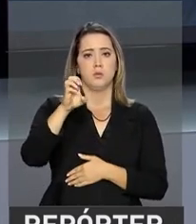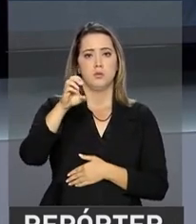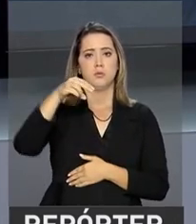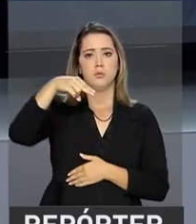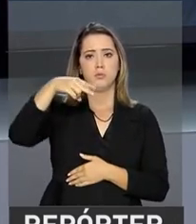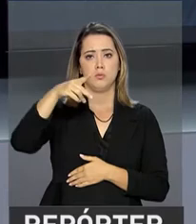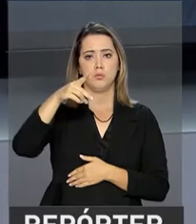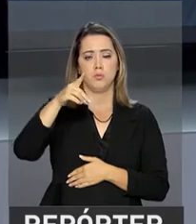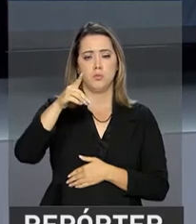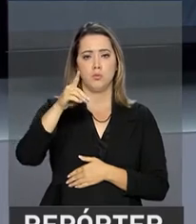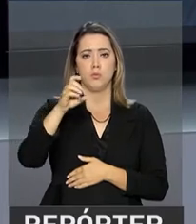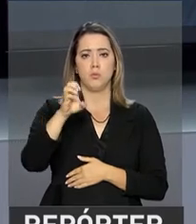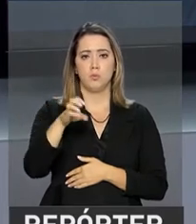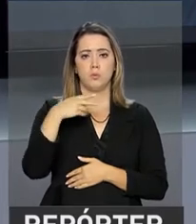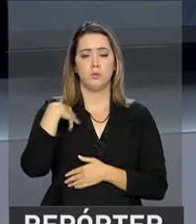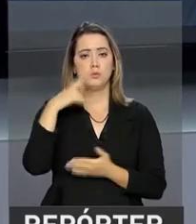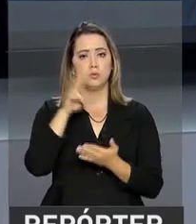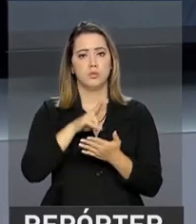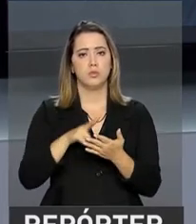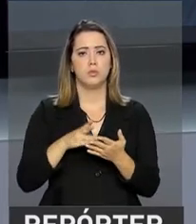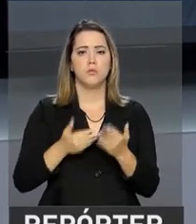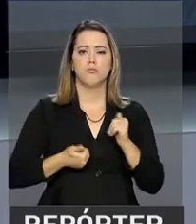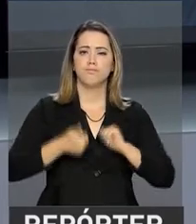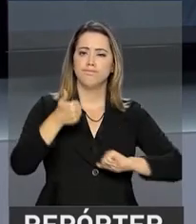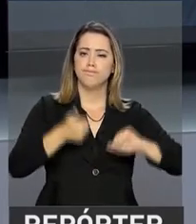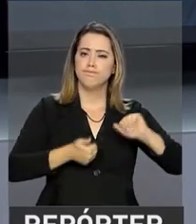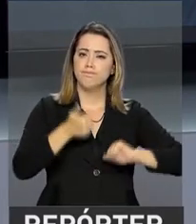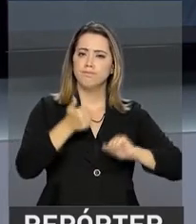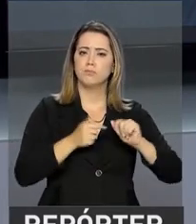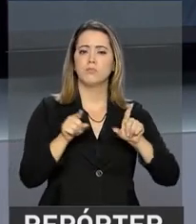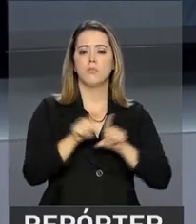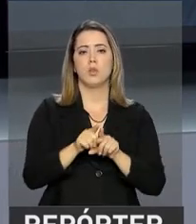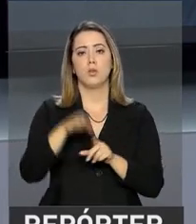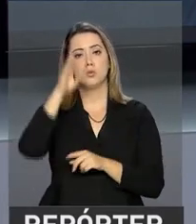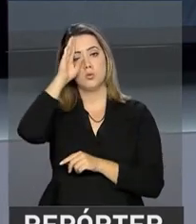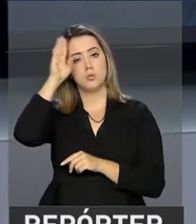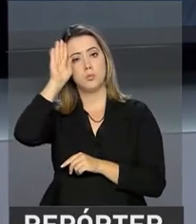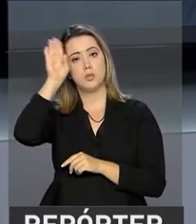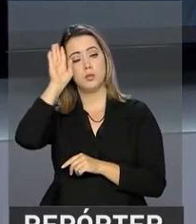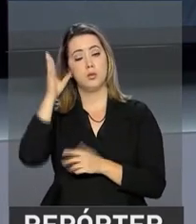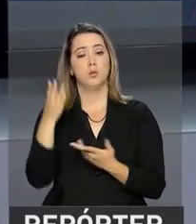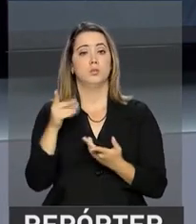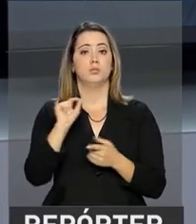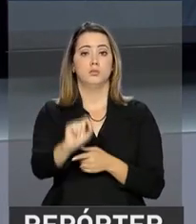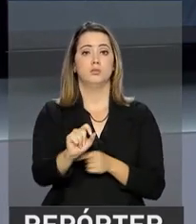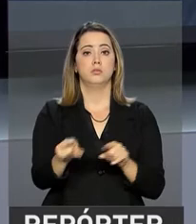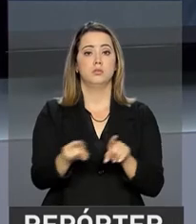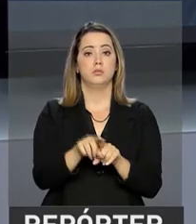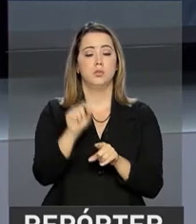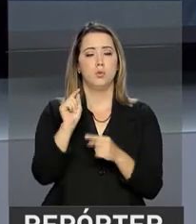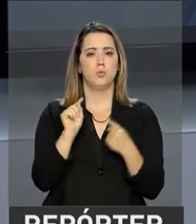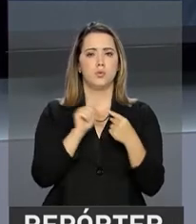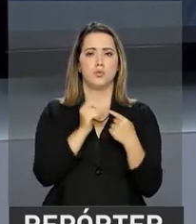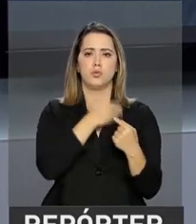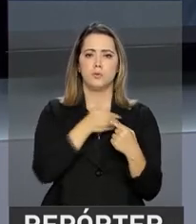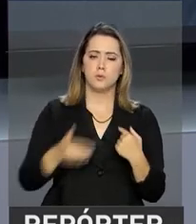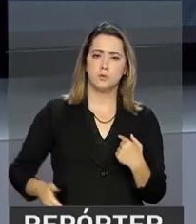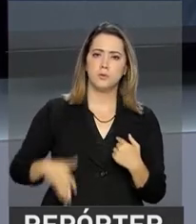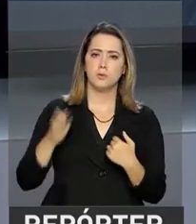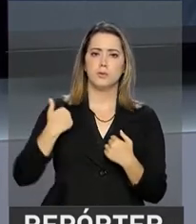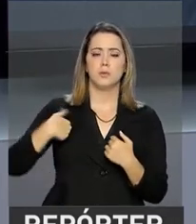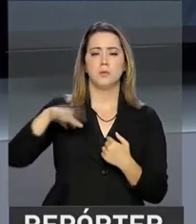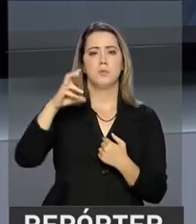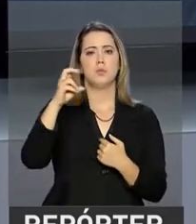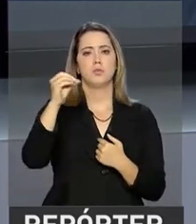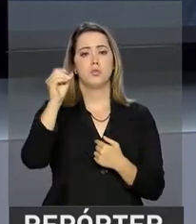o ENAD, que avalia a qualidade dos cursos superiores e tecnológicos do país. A meta do governo é que mais de